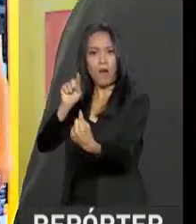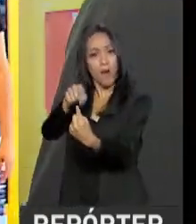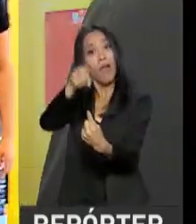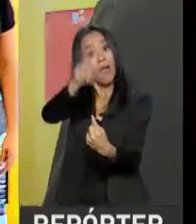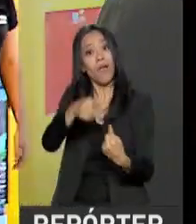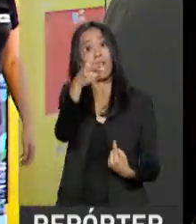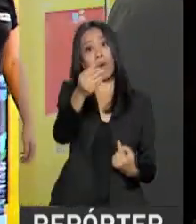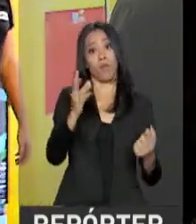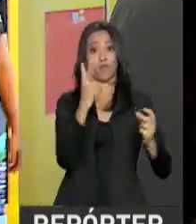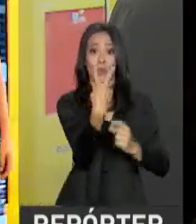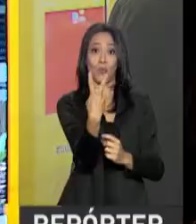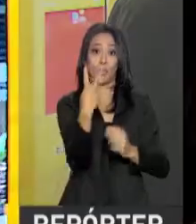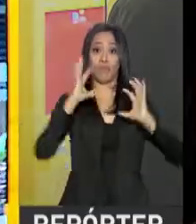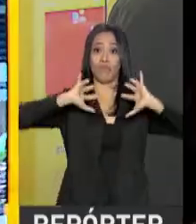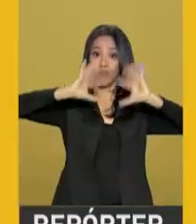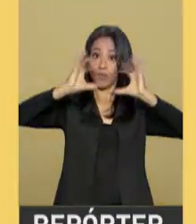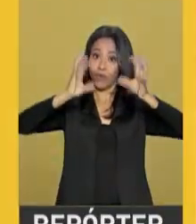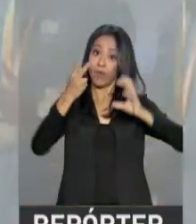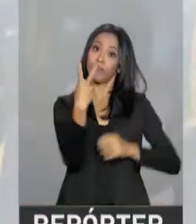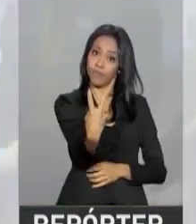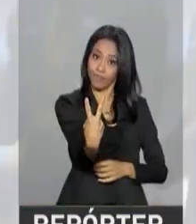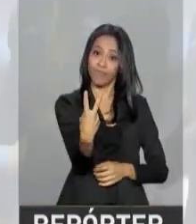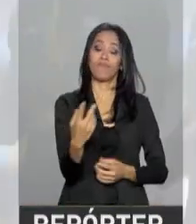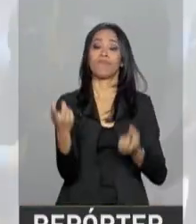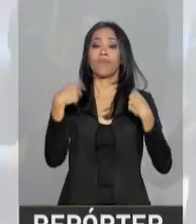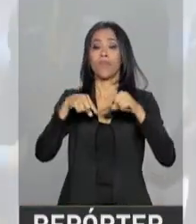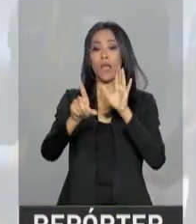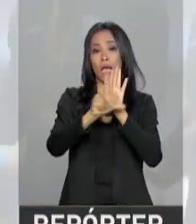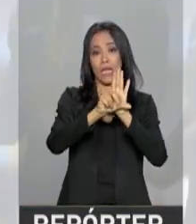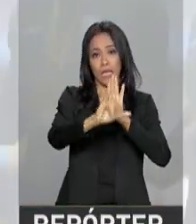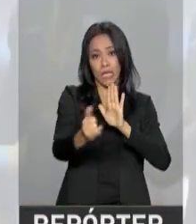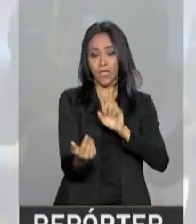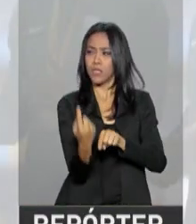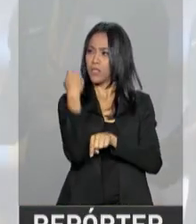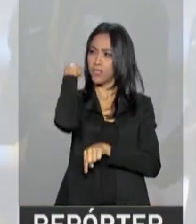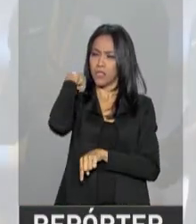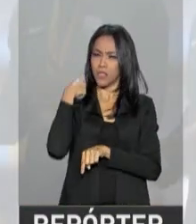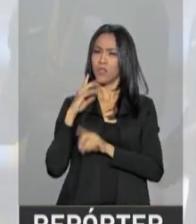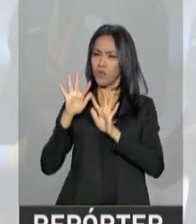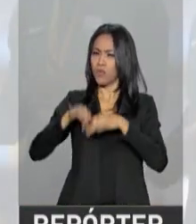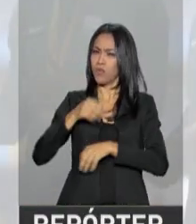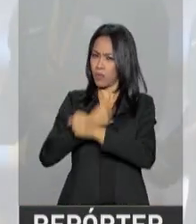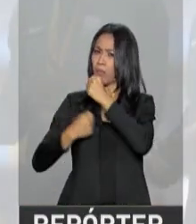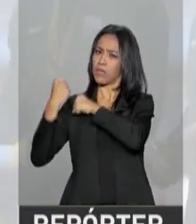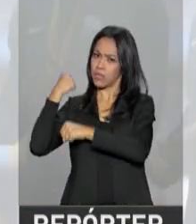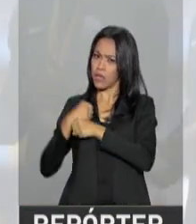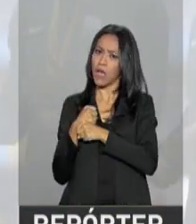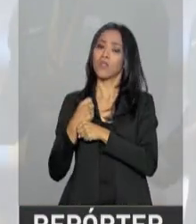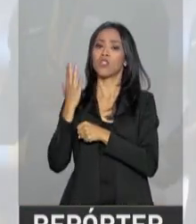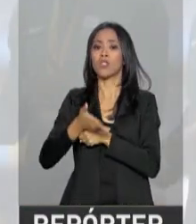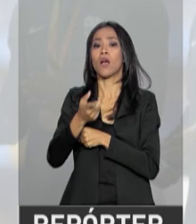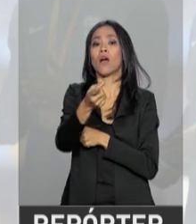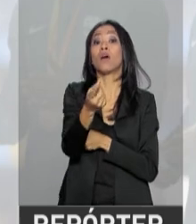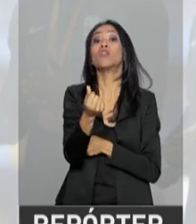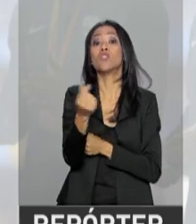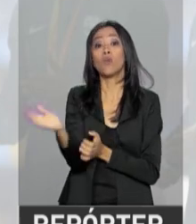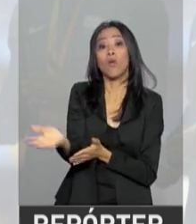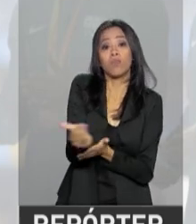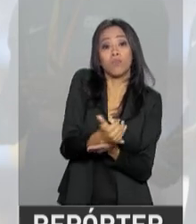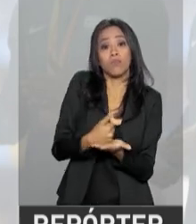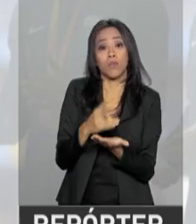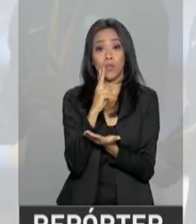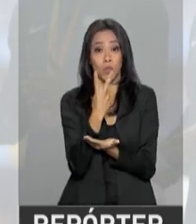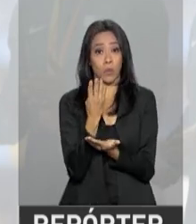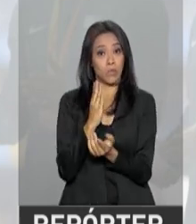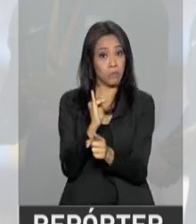o caso da dupla alison e bruno quando alento em vigor até o final do ano passado foram captados 2 bilhões de